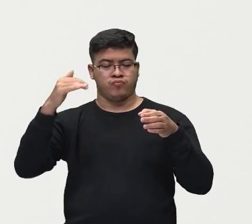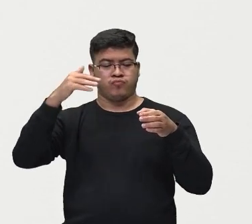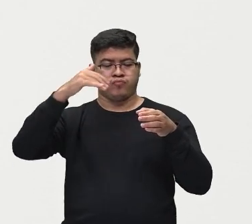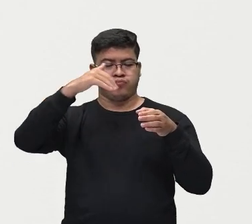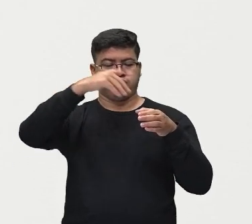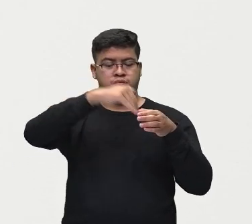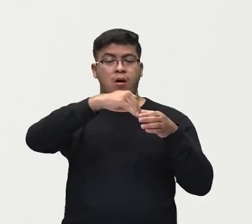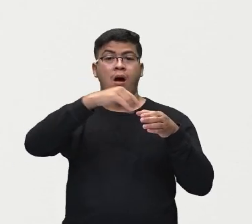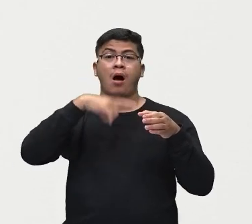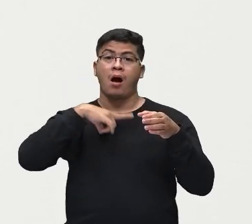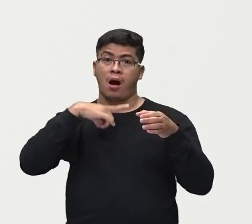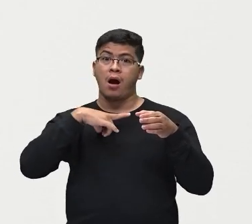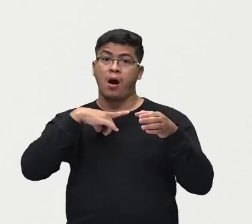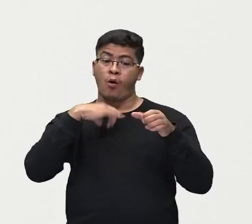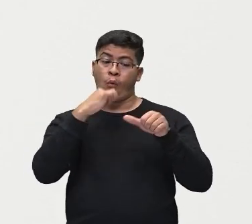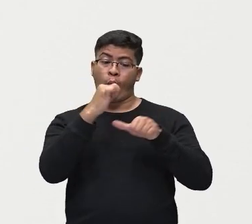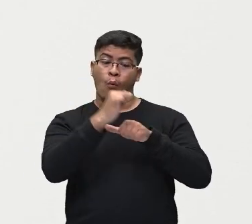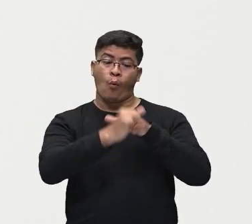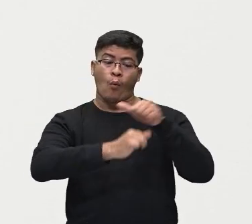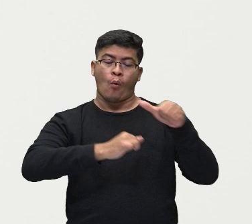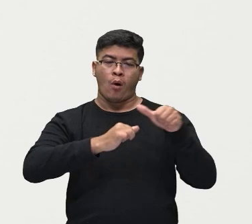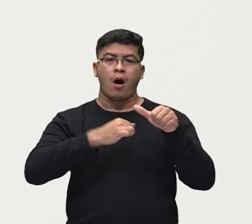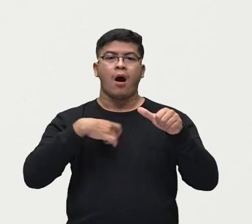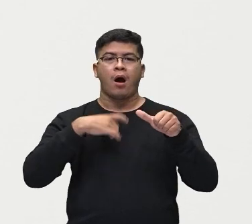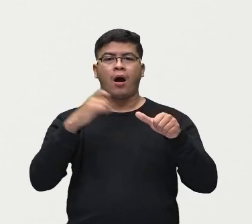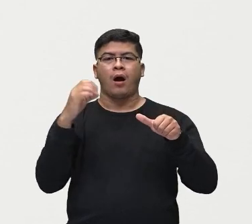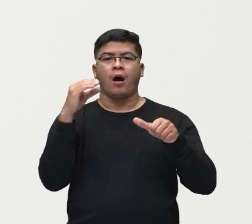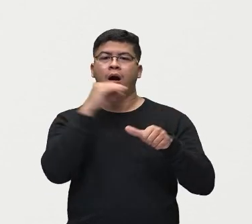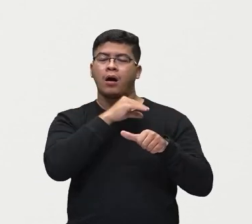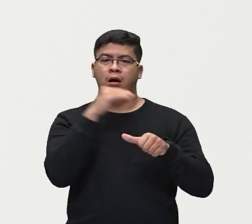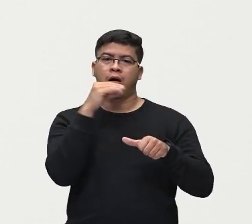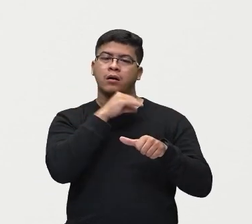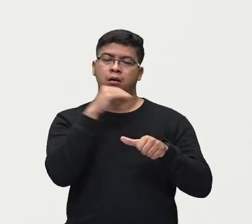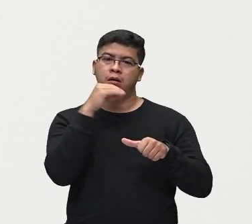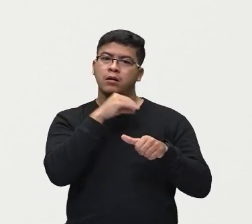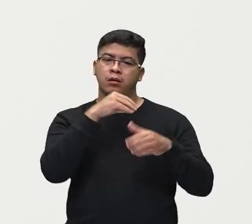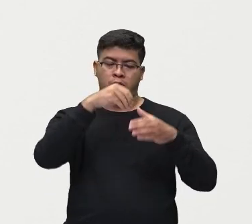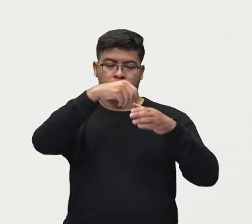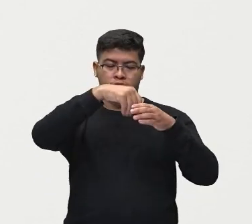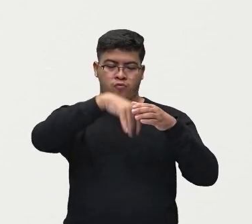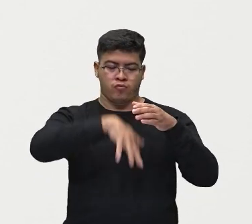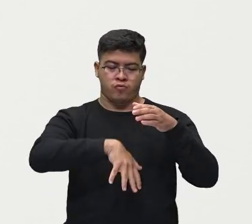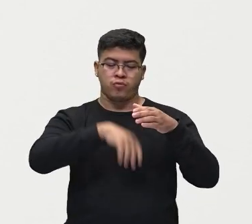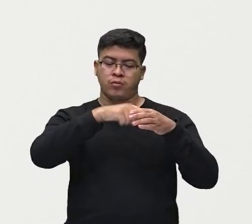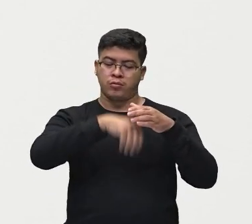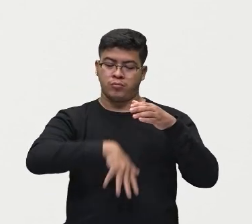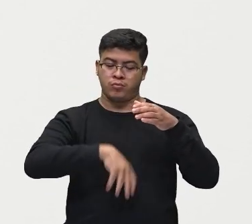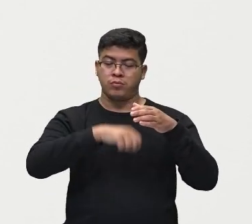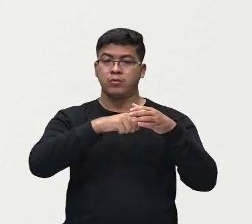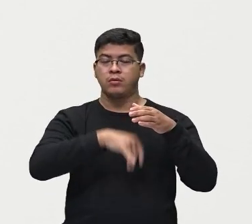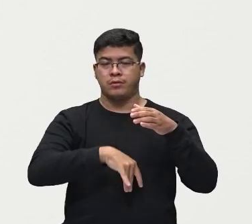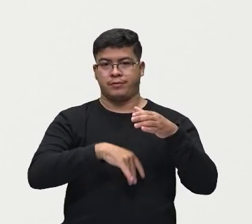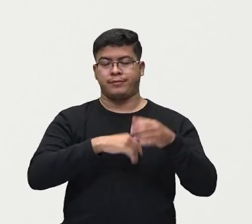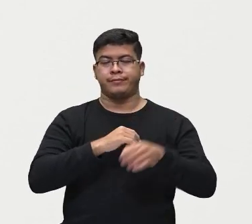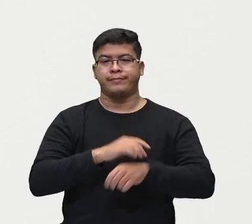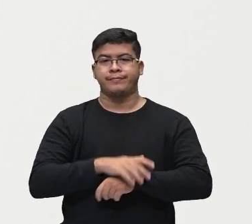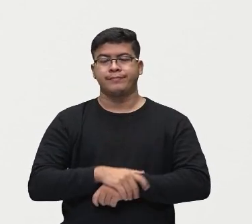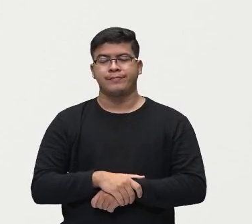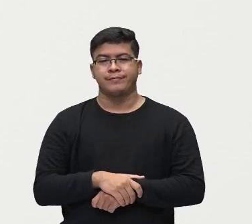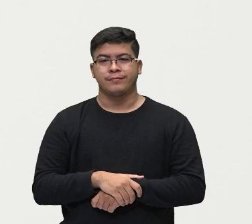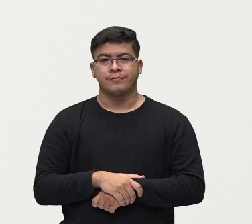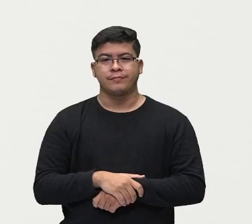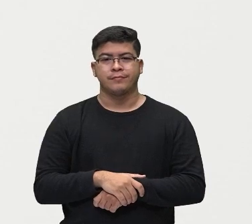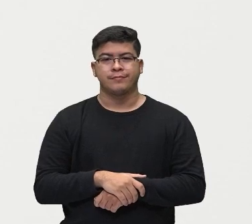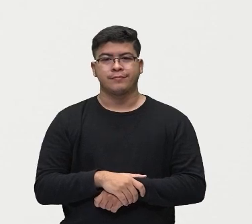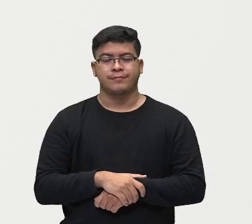calor e essa água sai aquecida, fazendo assim que o banho nessas regiões mais frias possam ser com